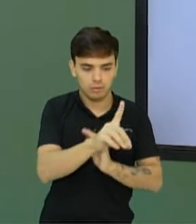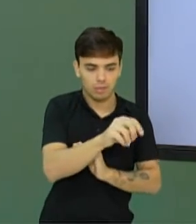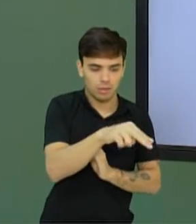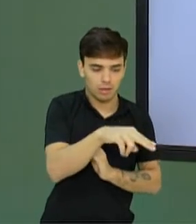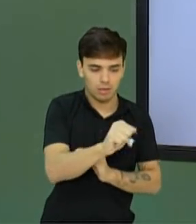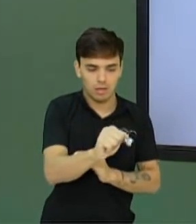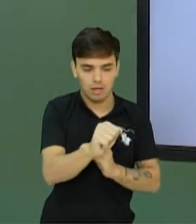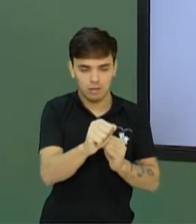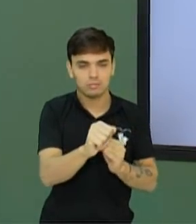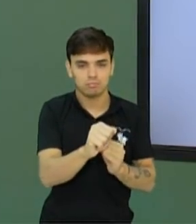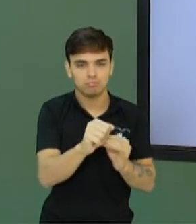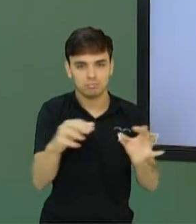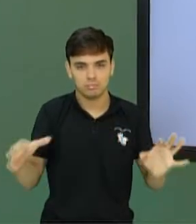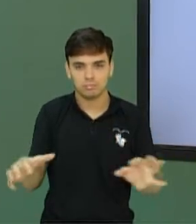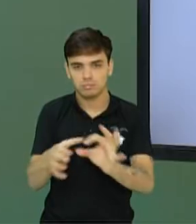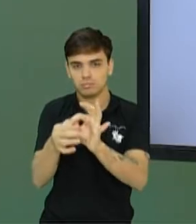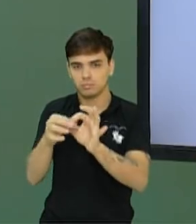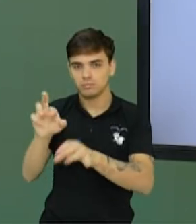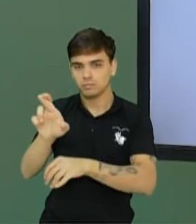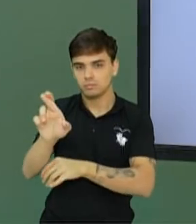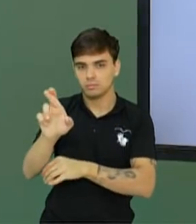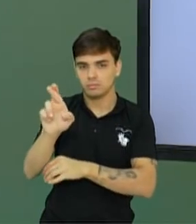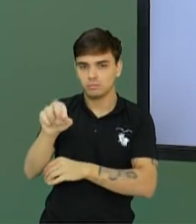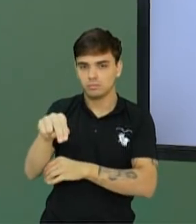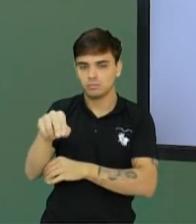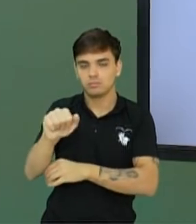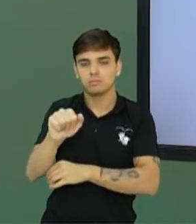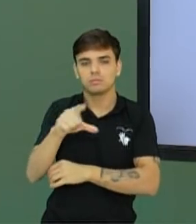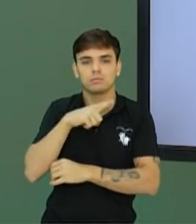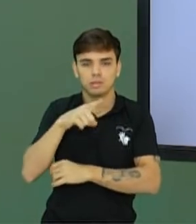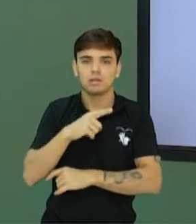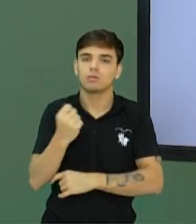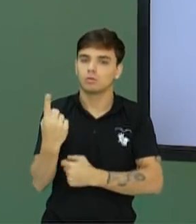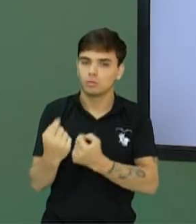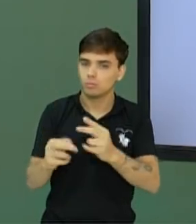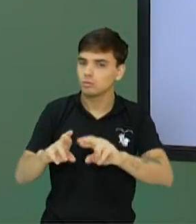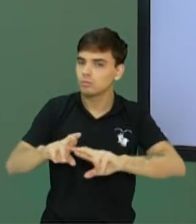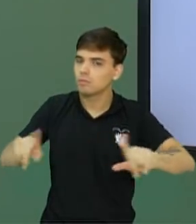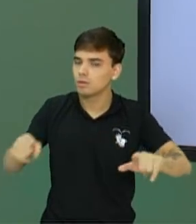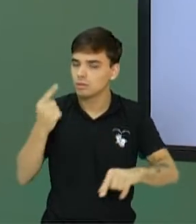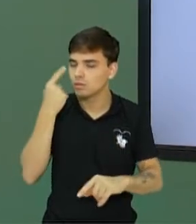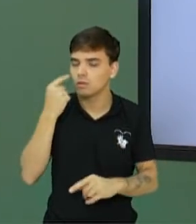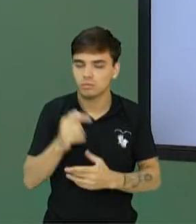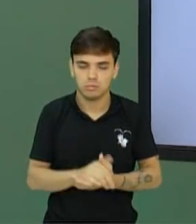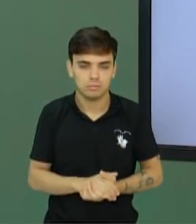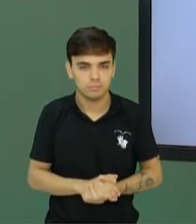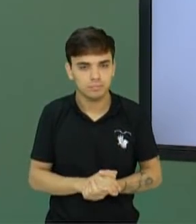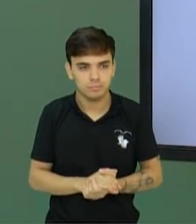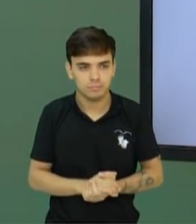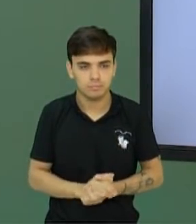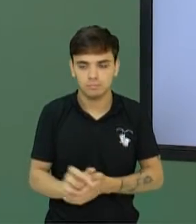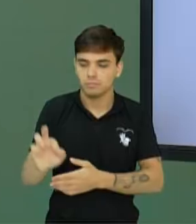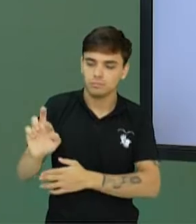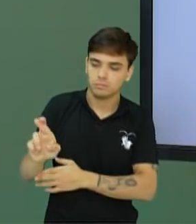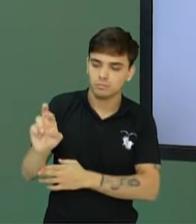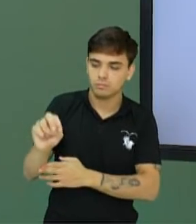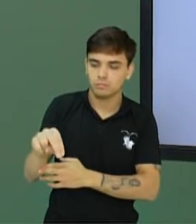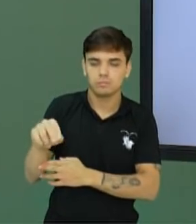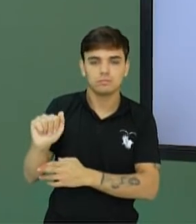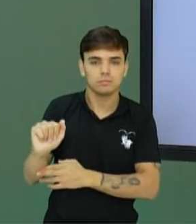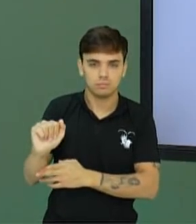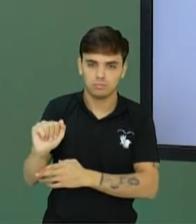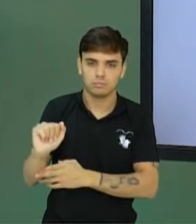o DNA forma o RNA. Só que com algumas diferenças. Por exemplo, o RNA, vou desenhar ele aqui,